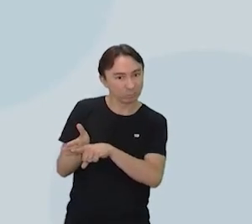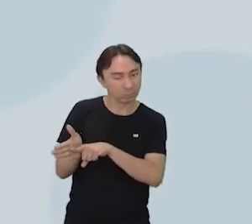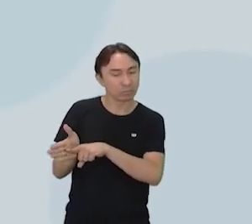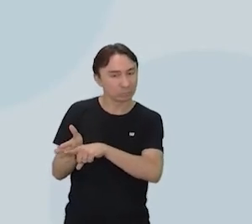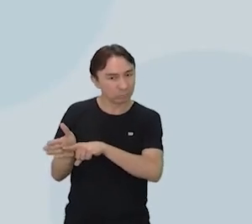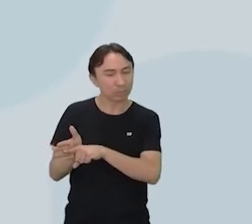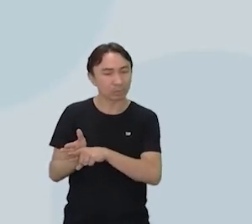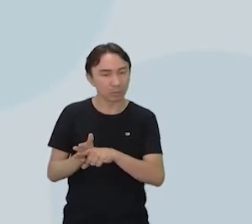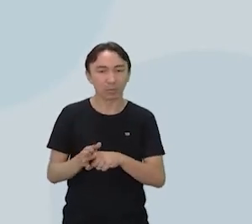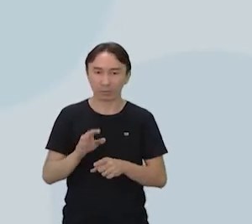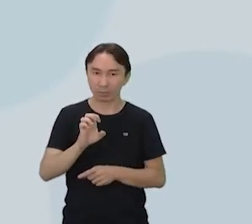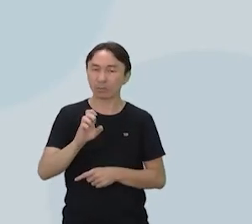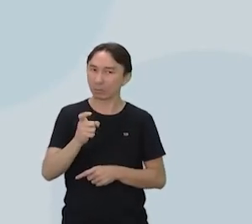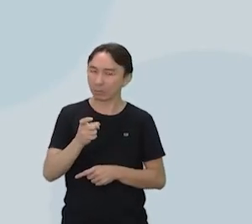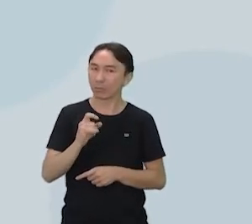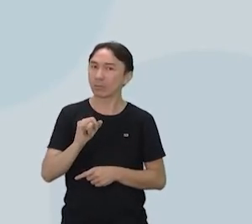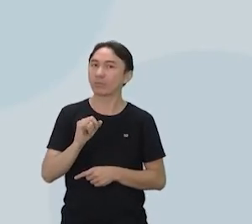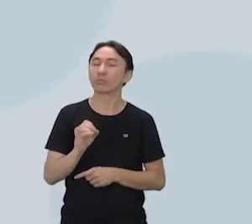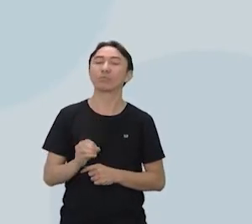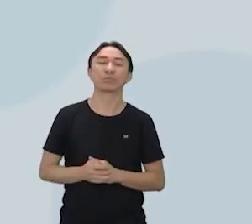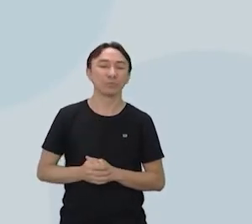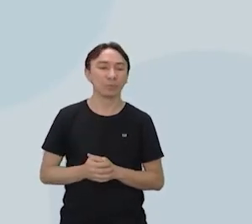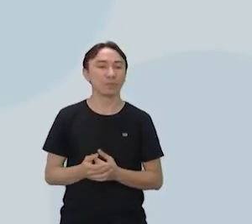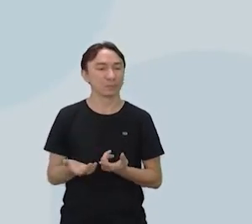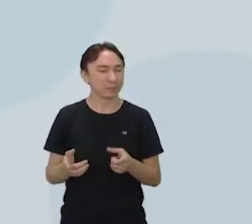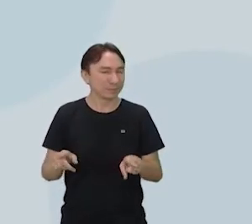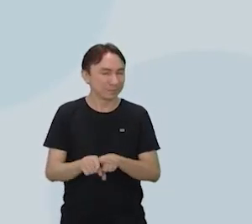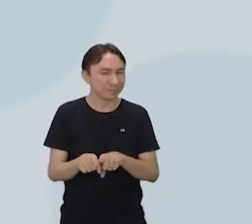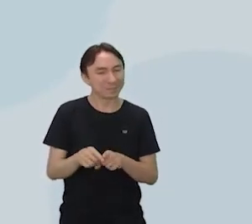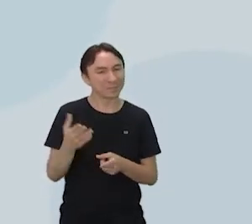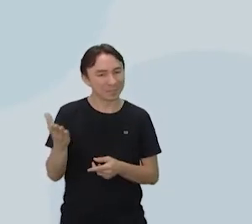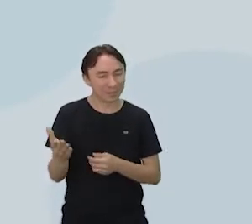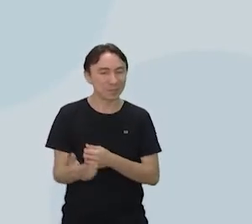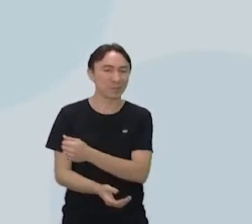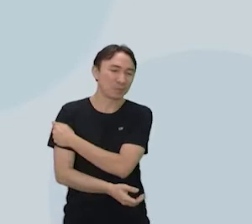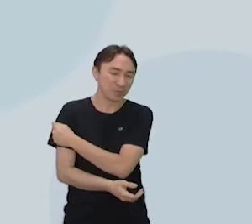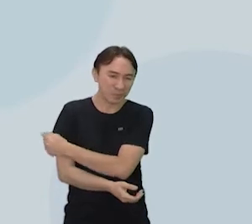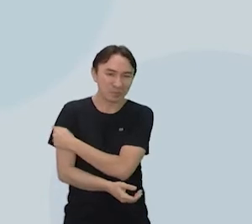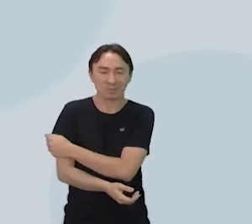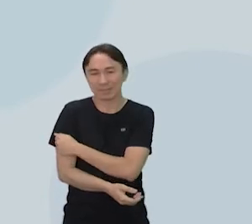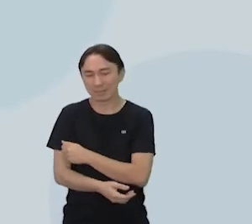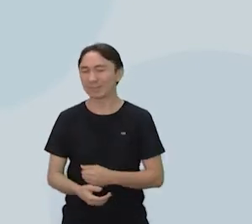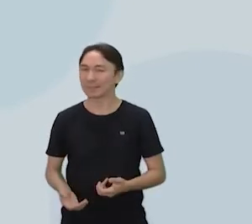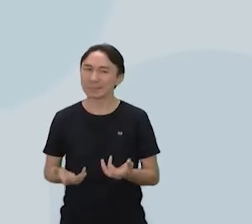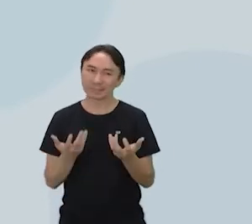Viviane, os nossos estudantes, eles procuram, por meio do jornal, da